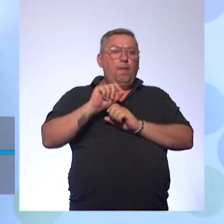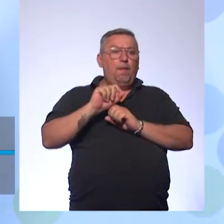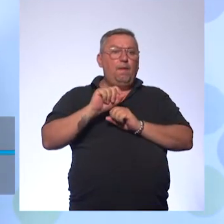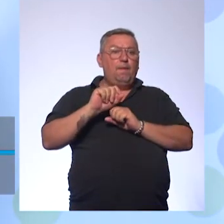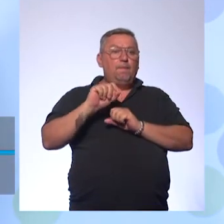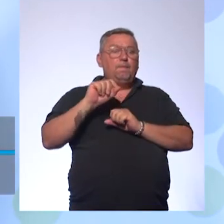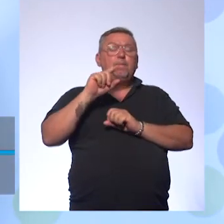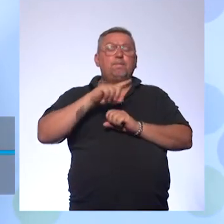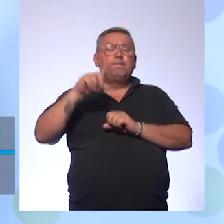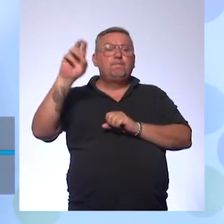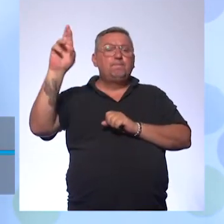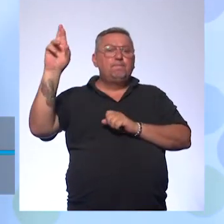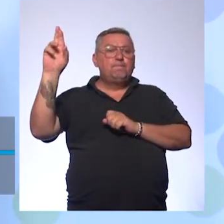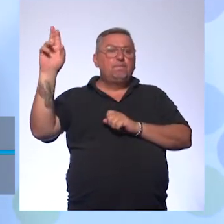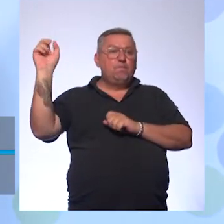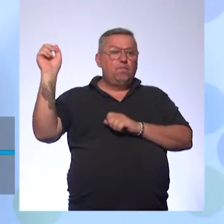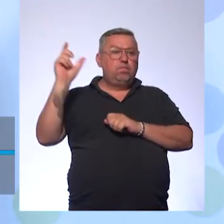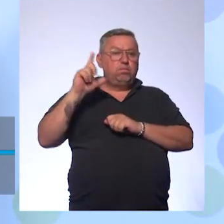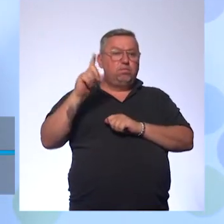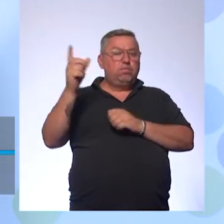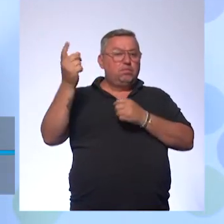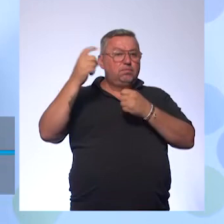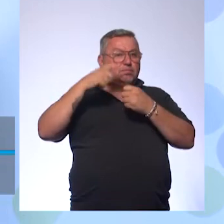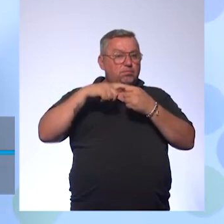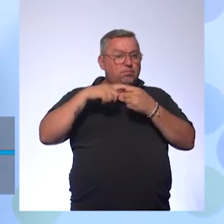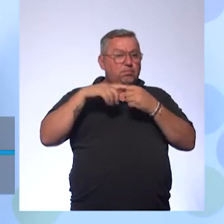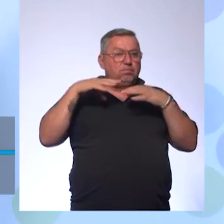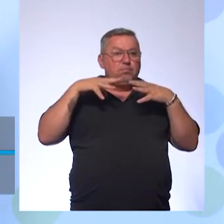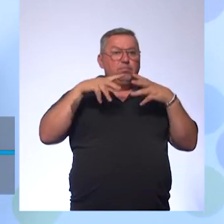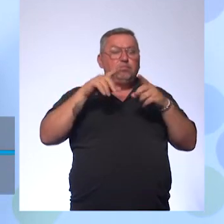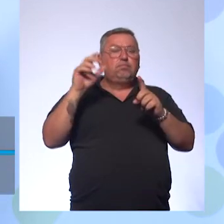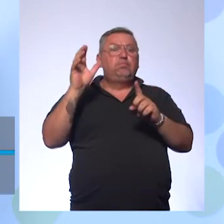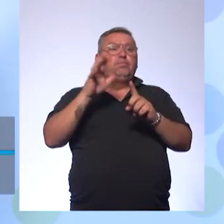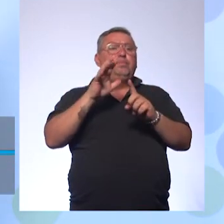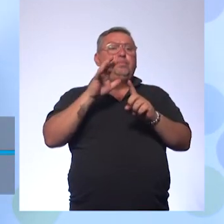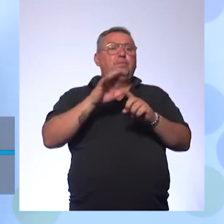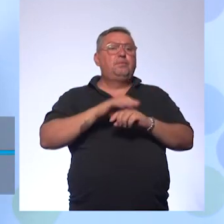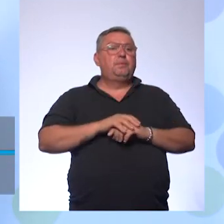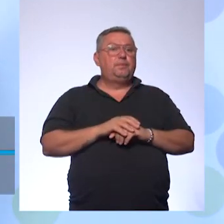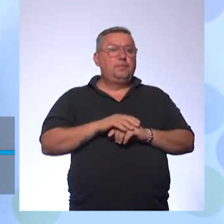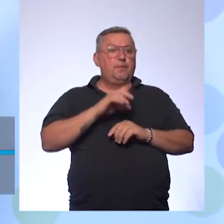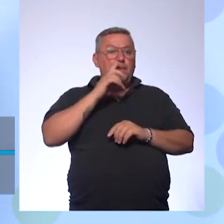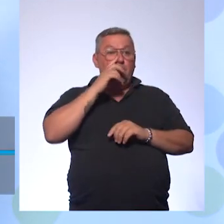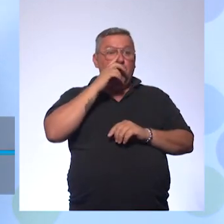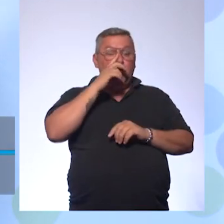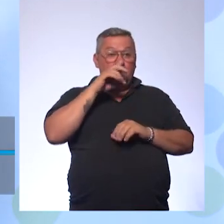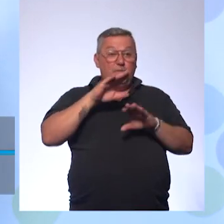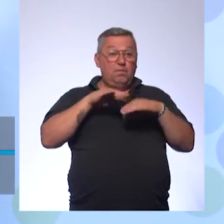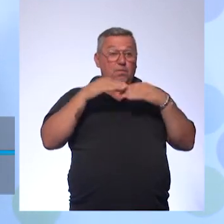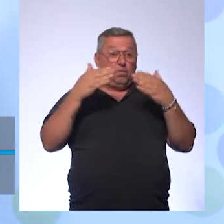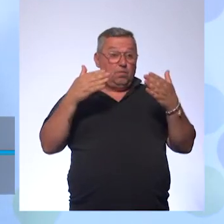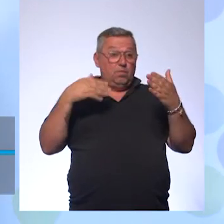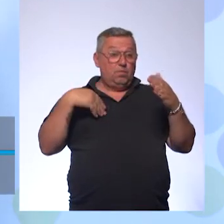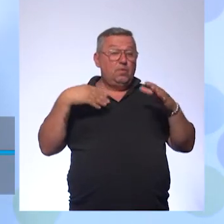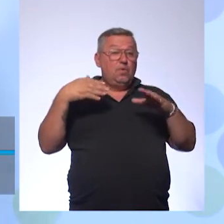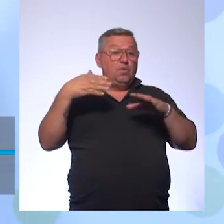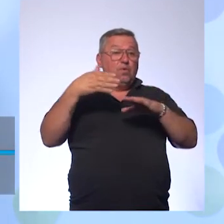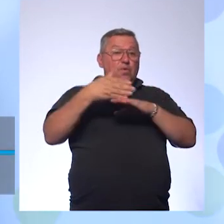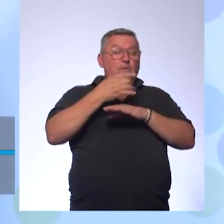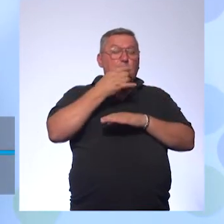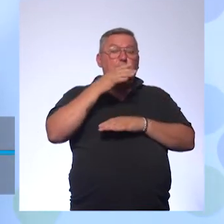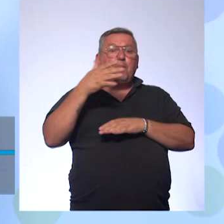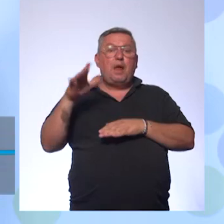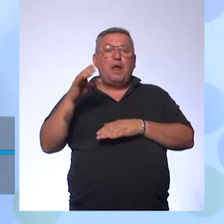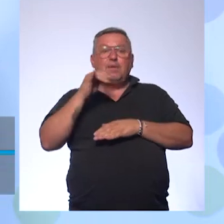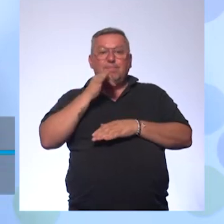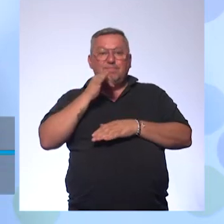muito lindo aí. Muito bem. Só que, como disse aqui o nosso professor querido, que é o professor, não lembro, que